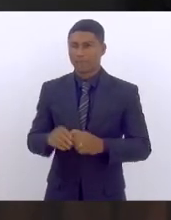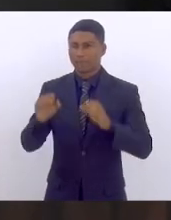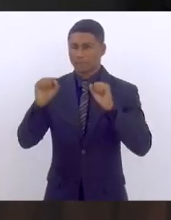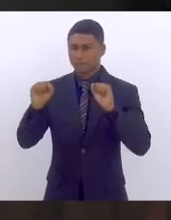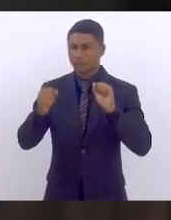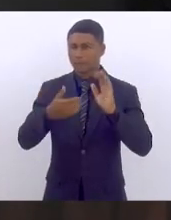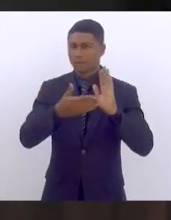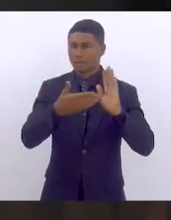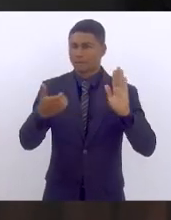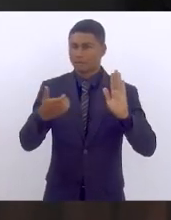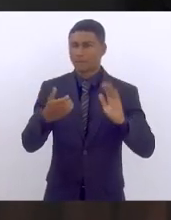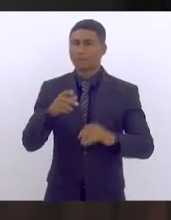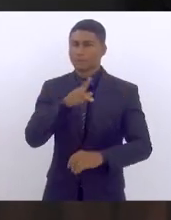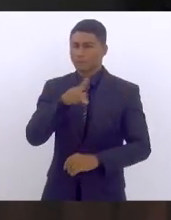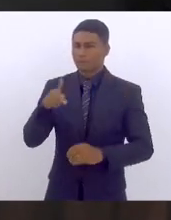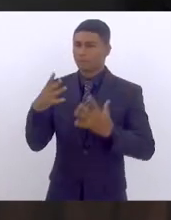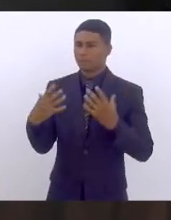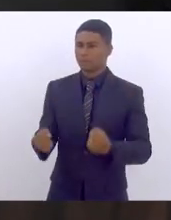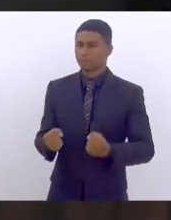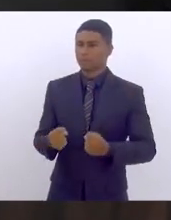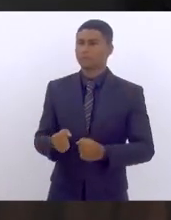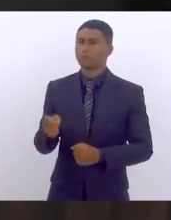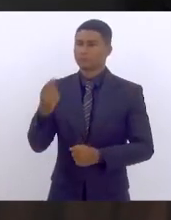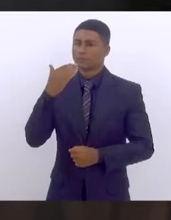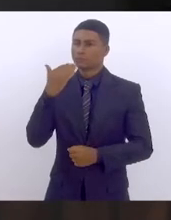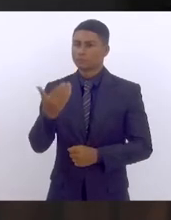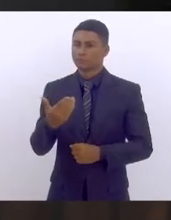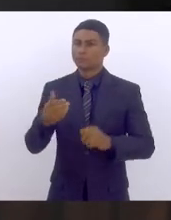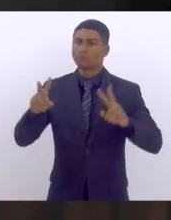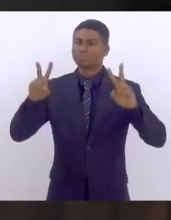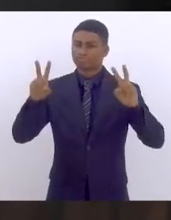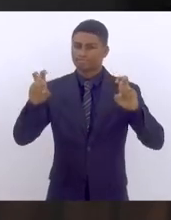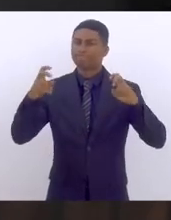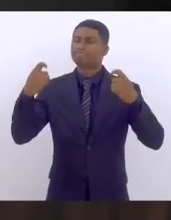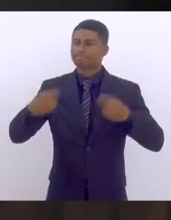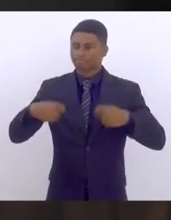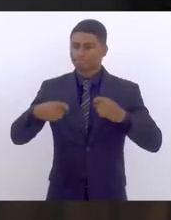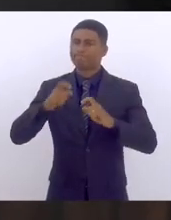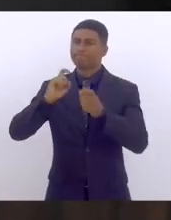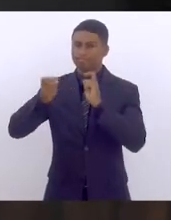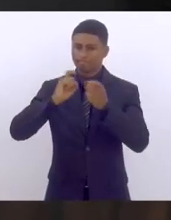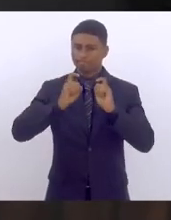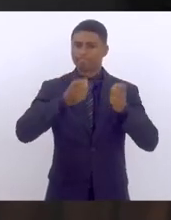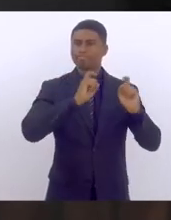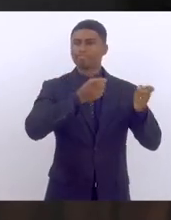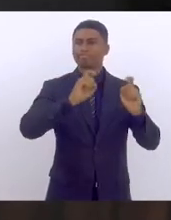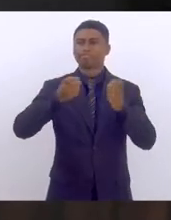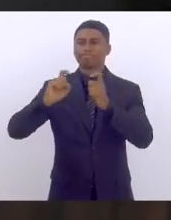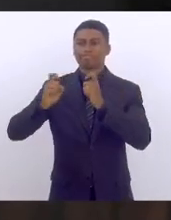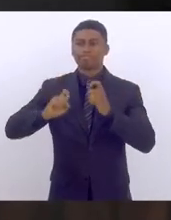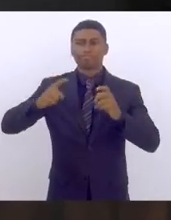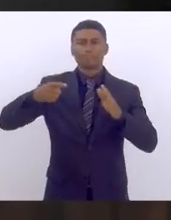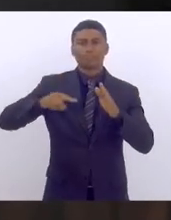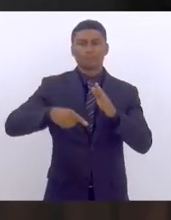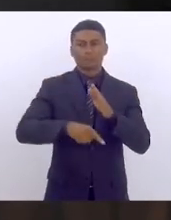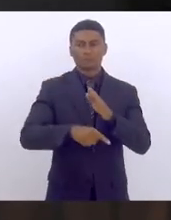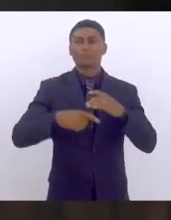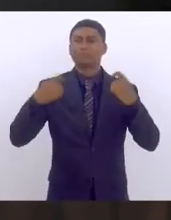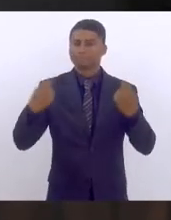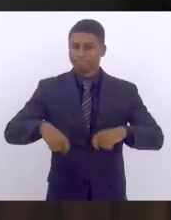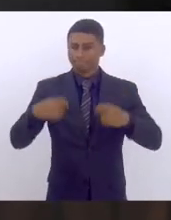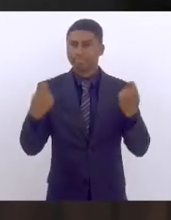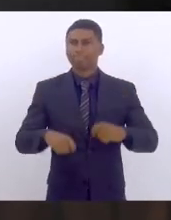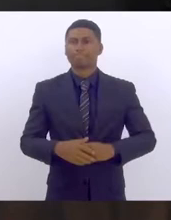presidência defere o pedido de Vossa Excelência. A temática realmente requer um amplo debate. Nós